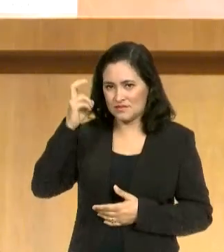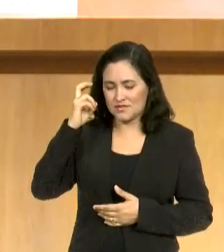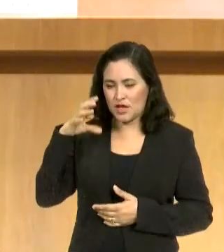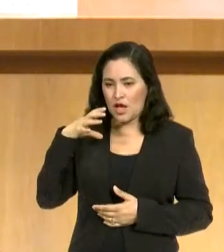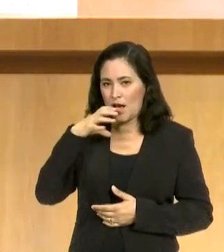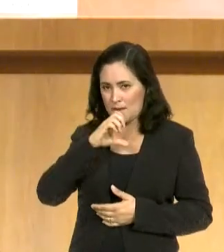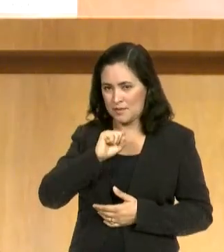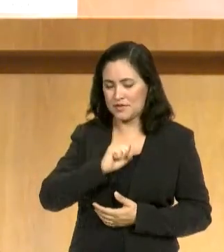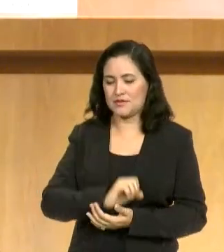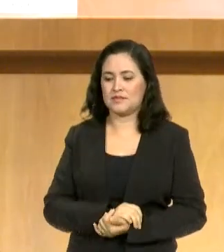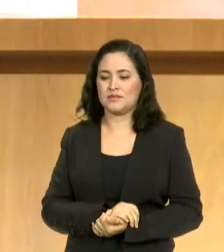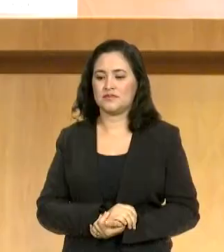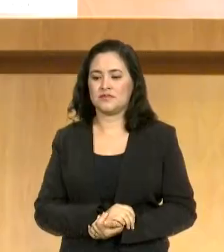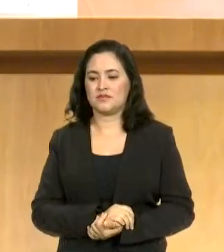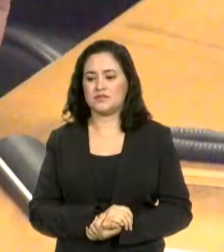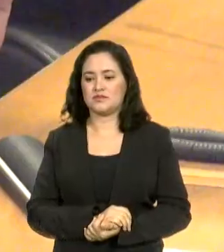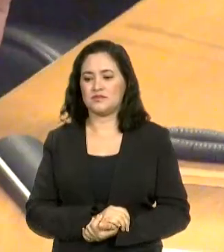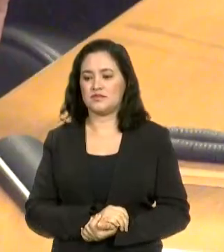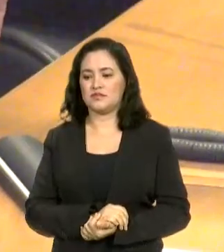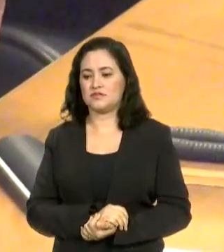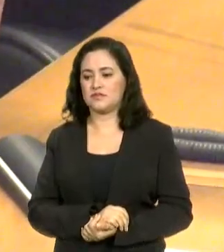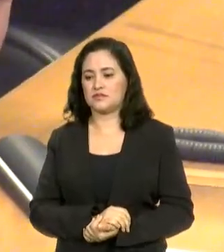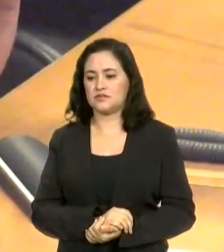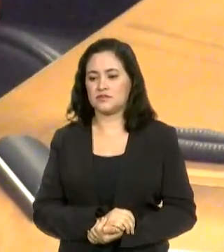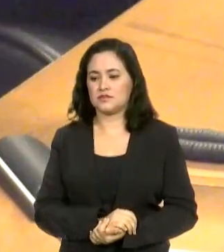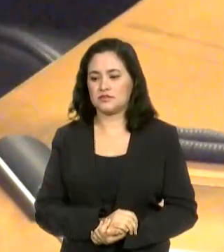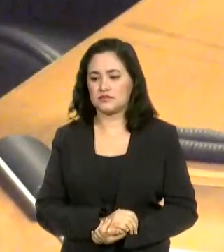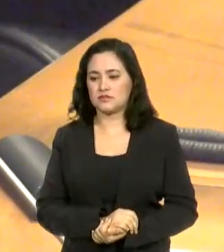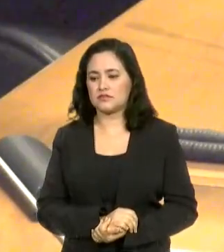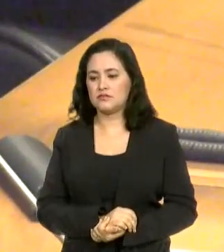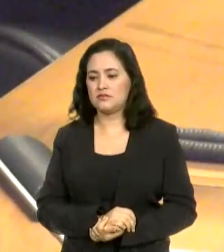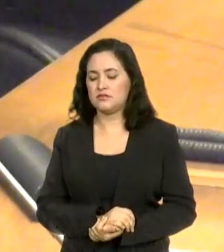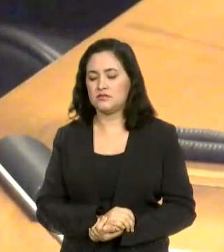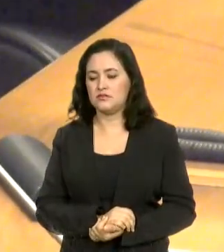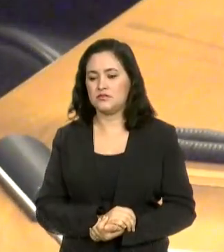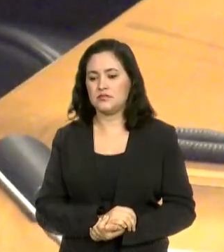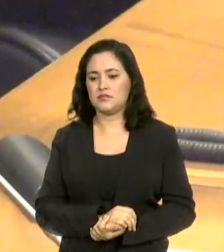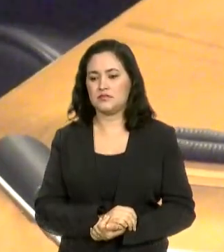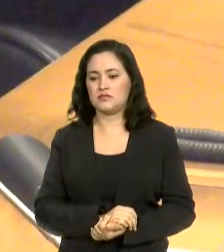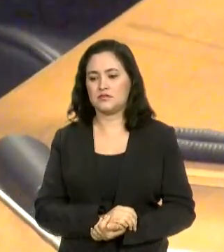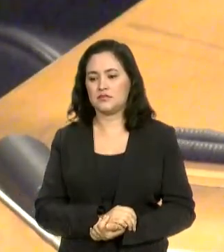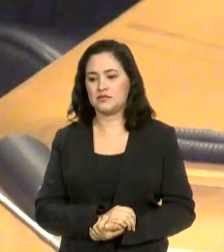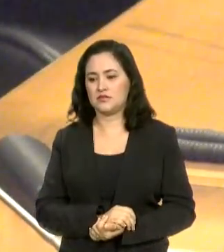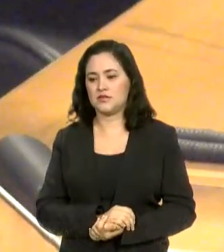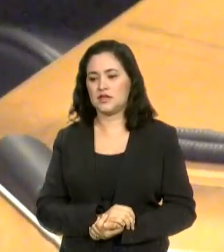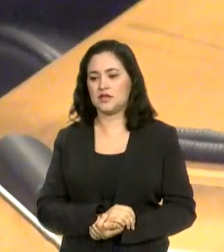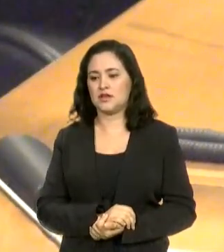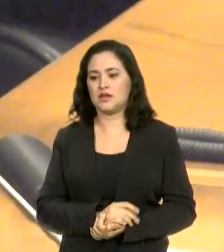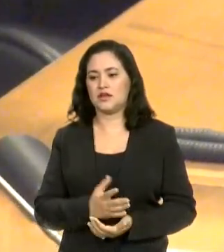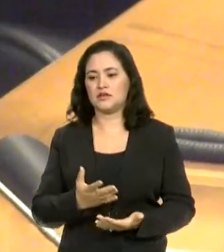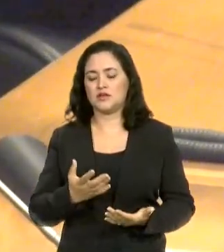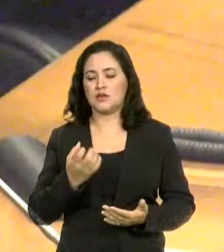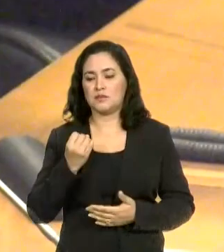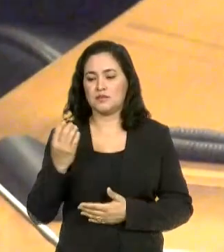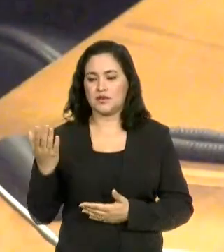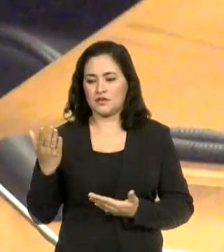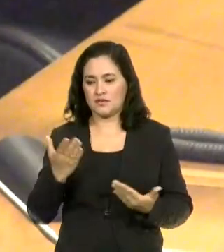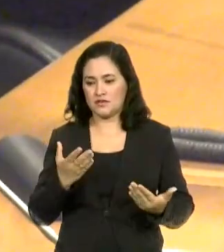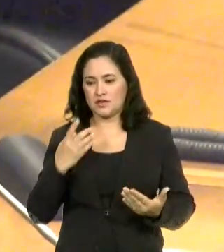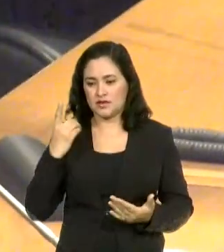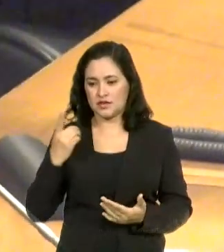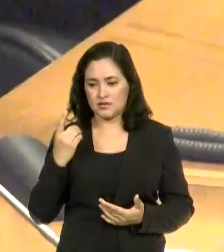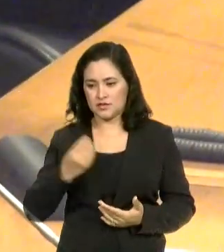outros. Deputado Marco, vou deixar a Vossa Excelência por último, mas só cumprimentar de forma rápida os parlamentares que aqui estão de corpo presente.